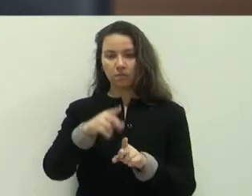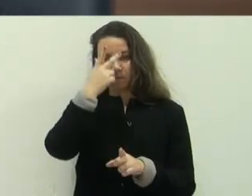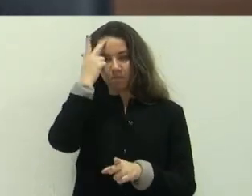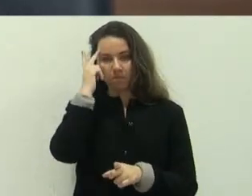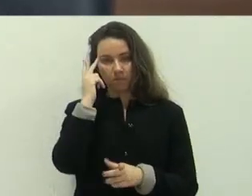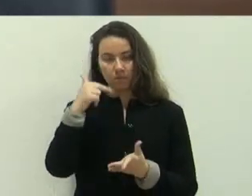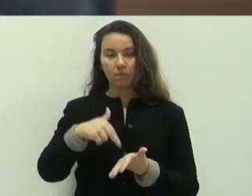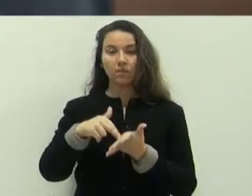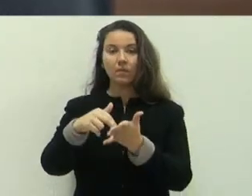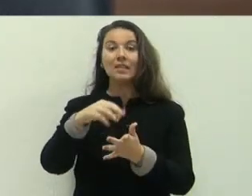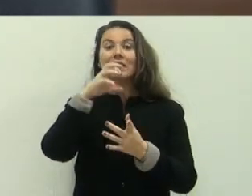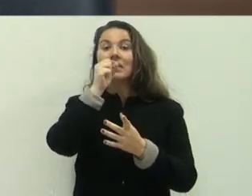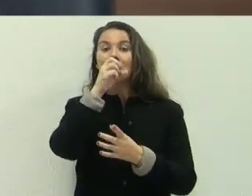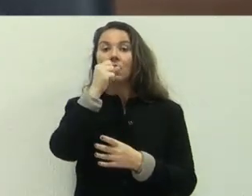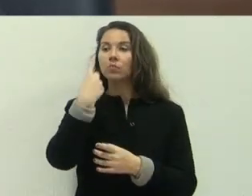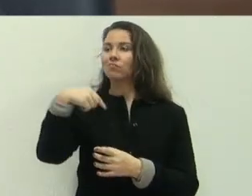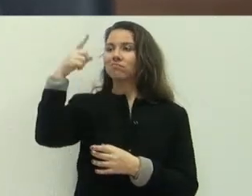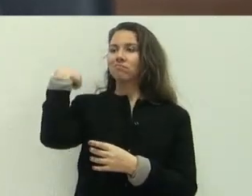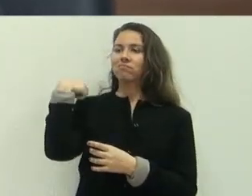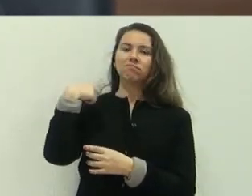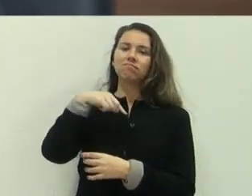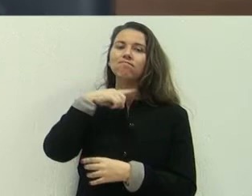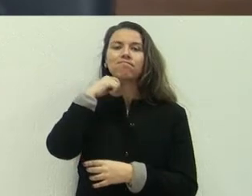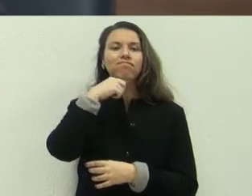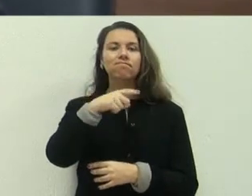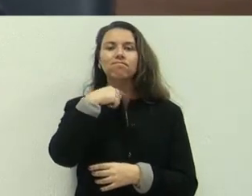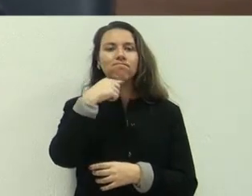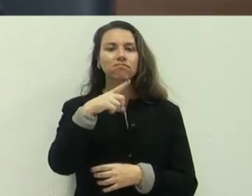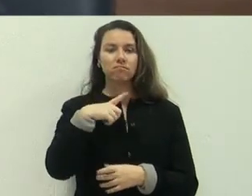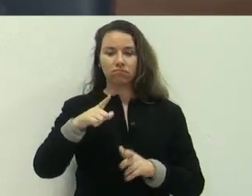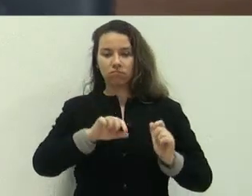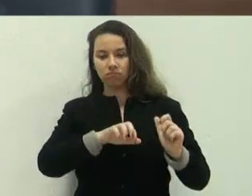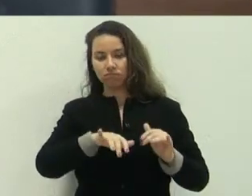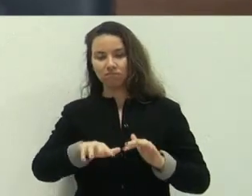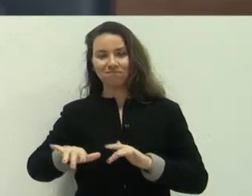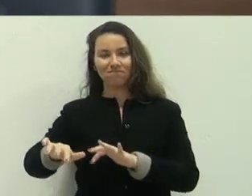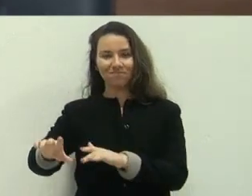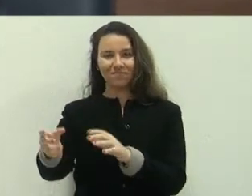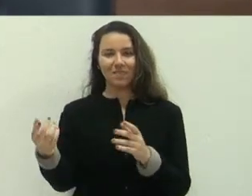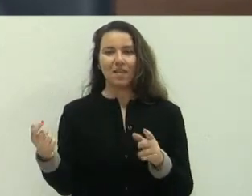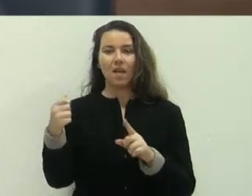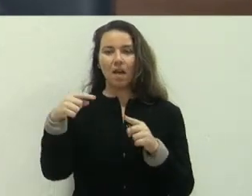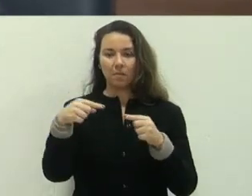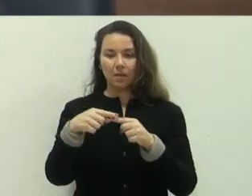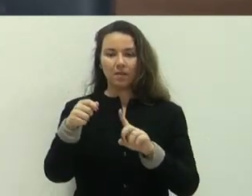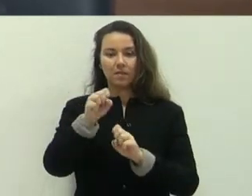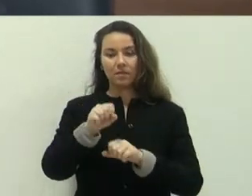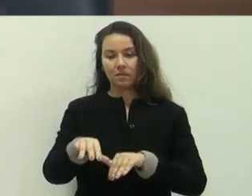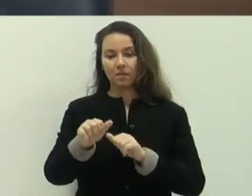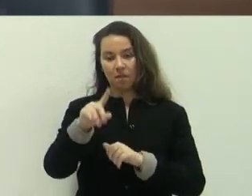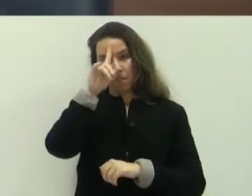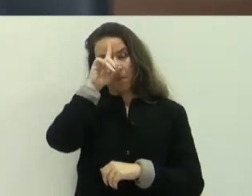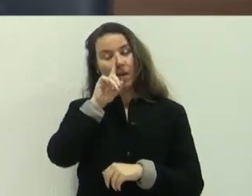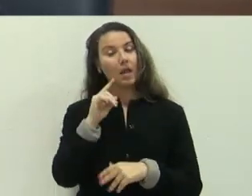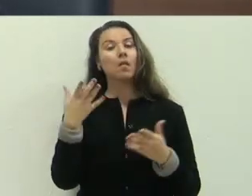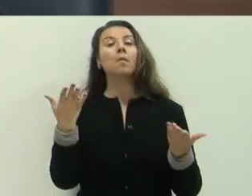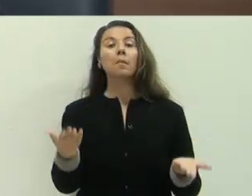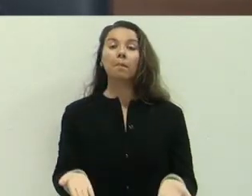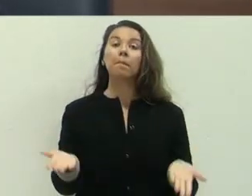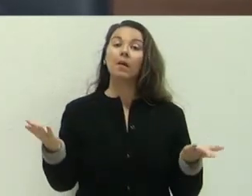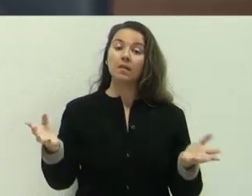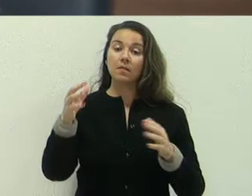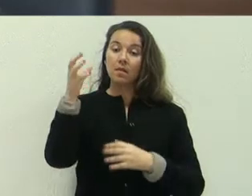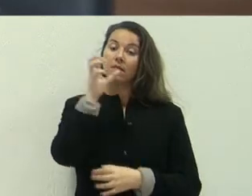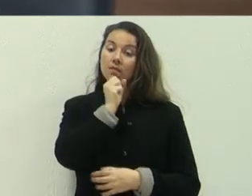sábado, infelizmente no sábado que passou, não podemos ter a nossa caminhada pelo Setembro Amarelo em favor da vida, mas ficou para esse